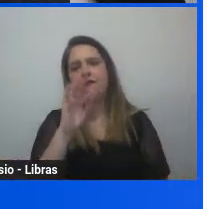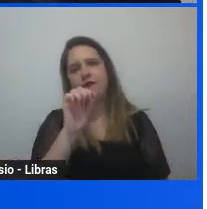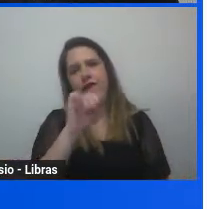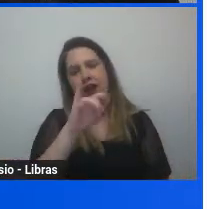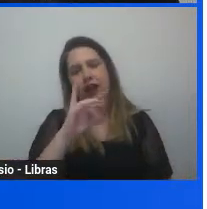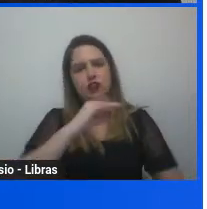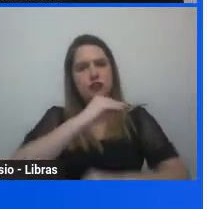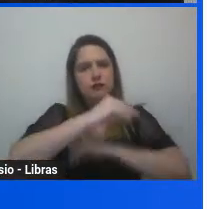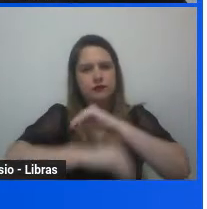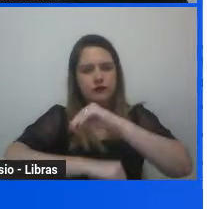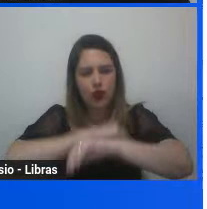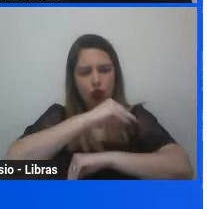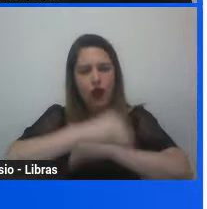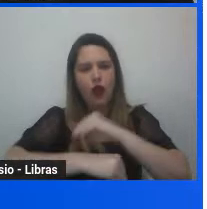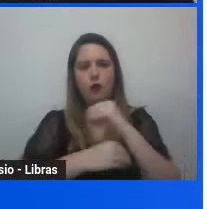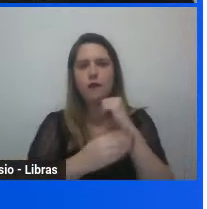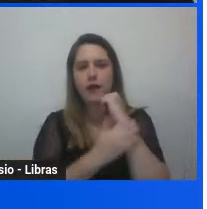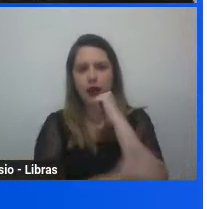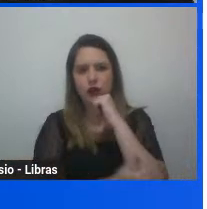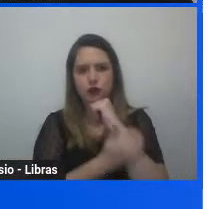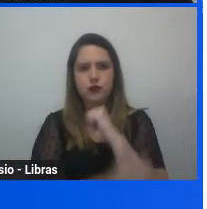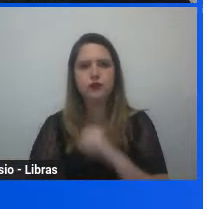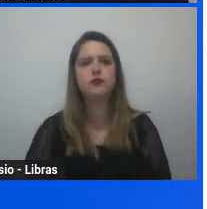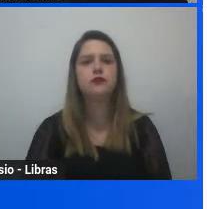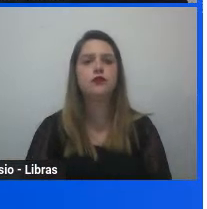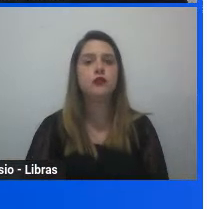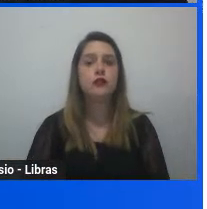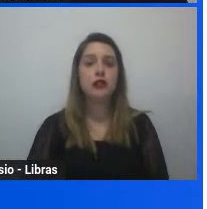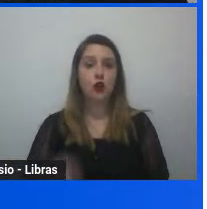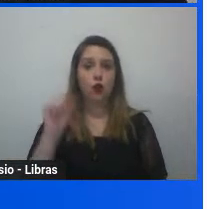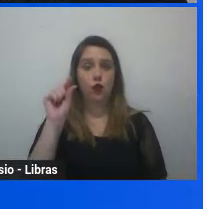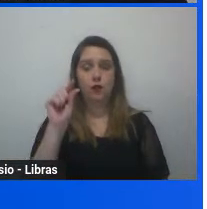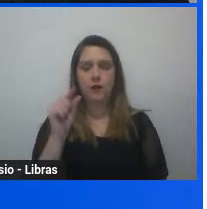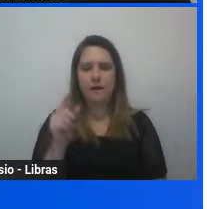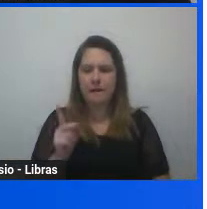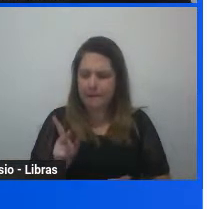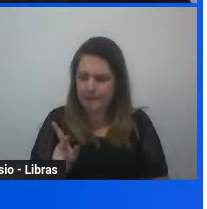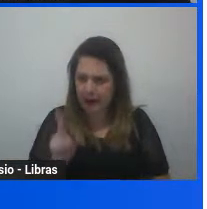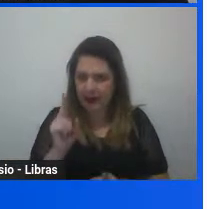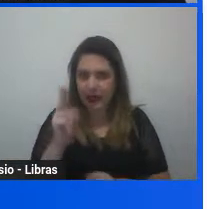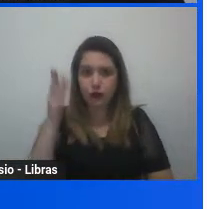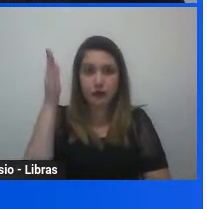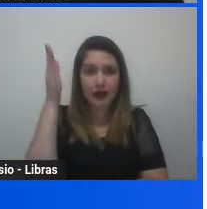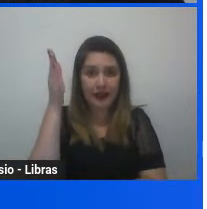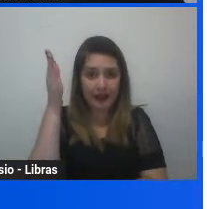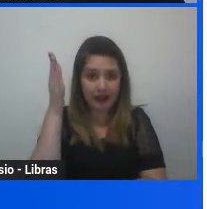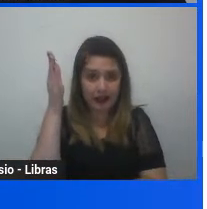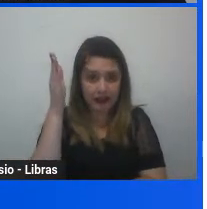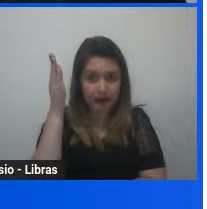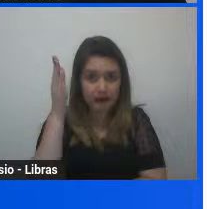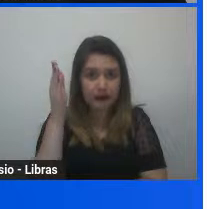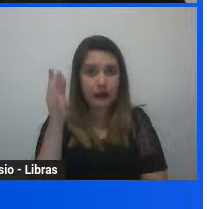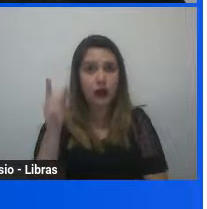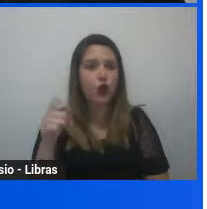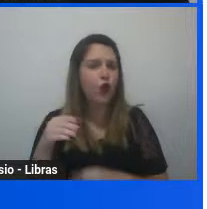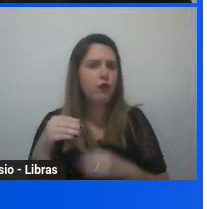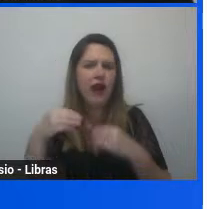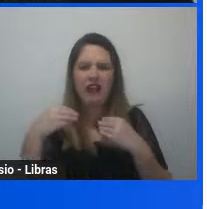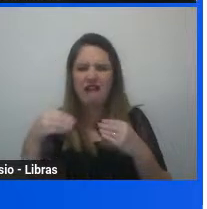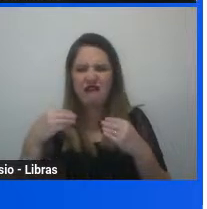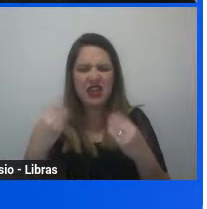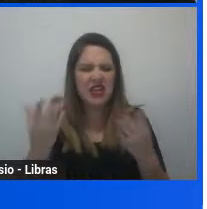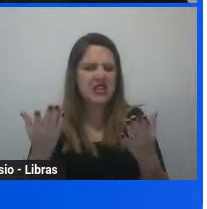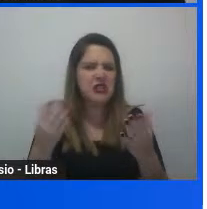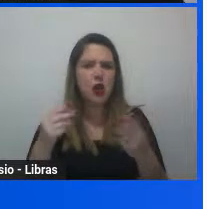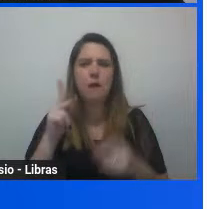enrolar o braço. Um pedaço de madeira, algo rígido, uma revista, um papelão